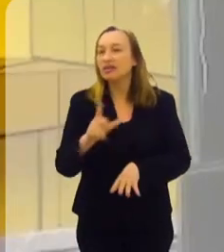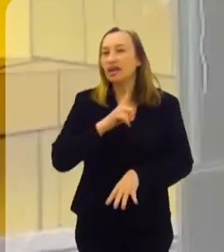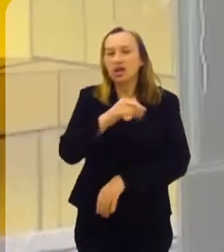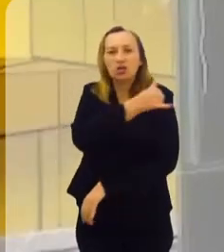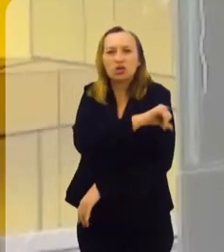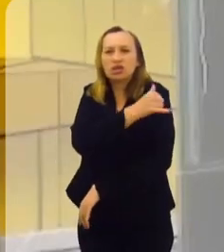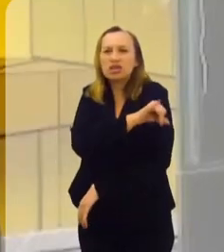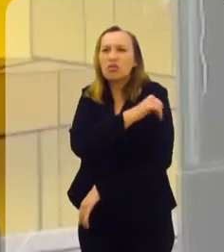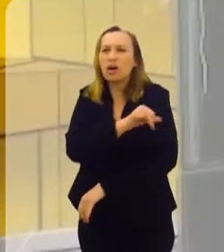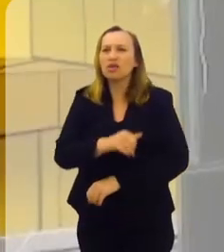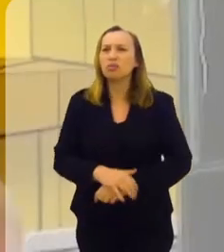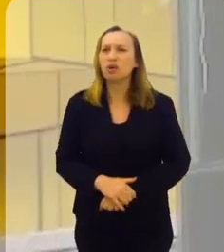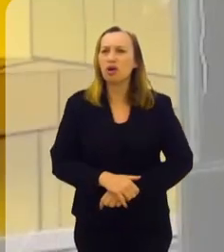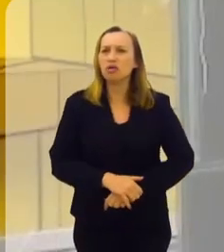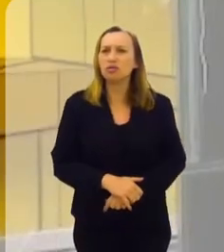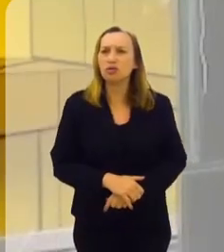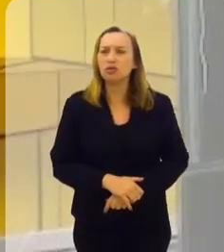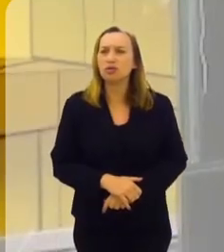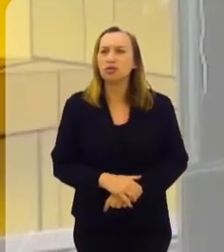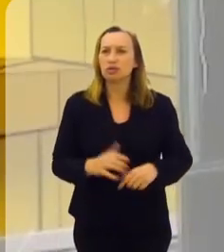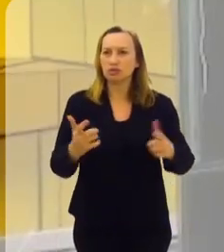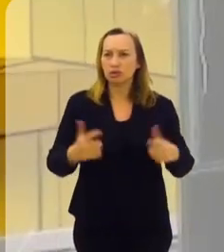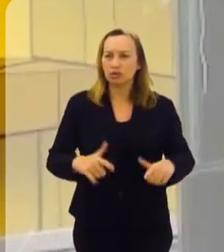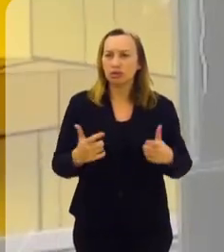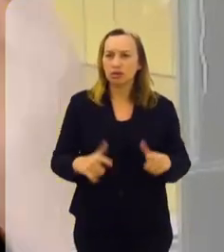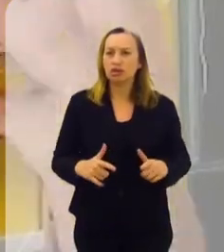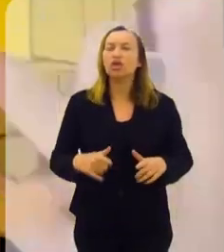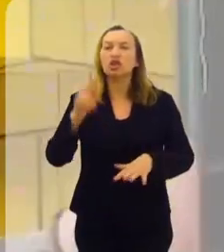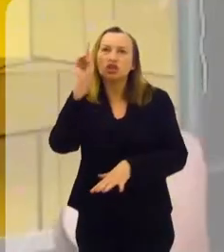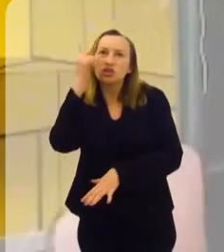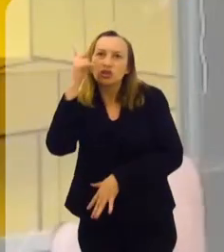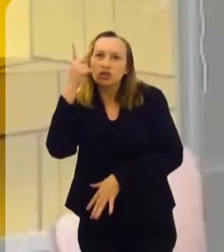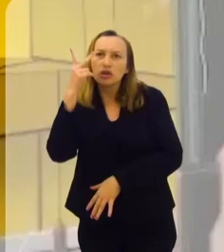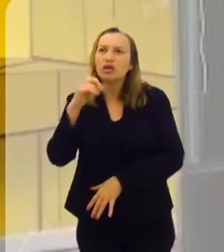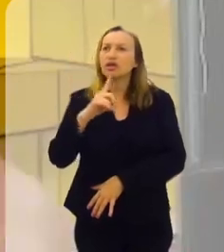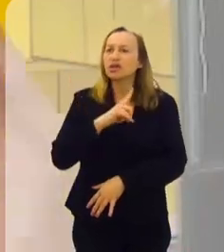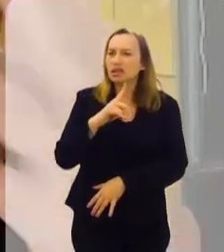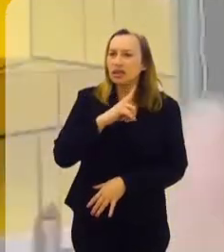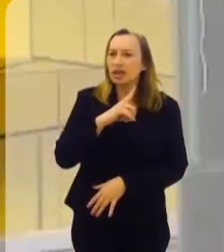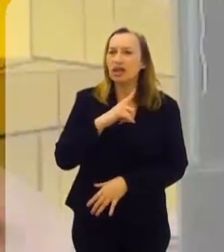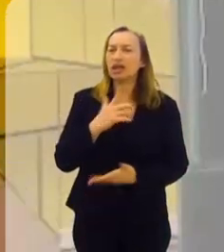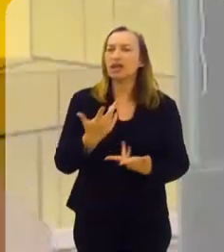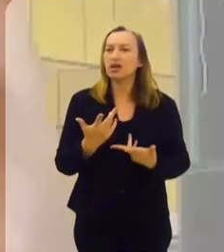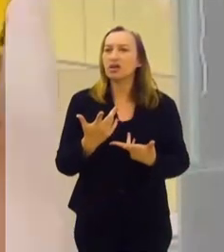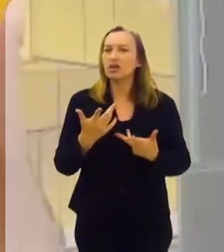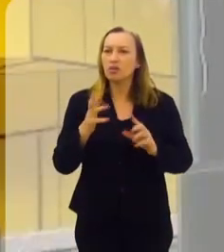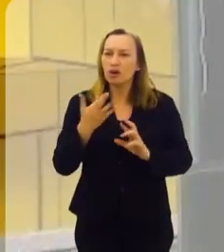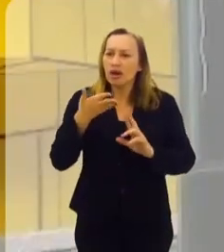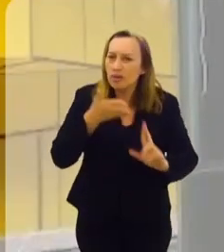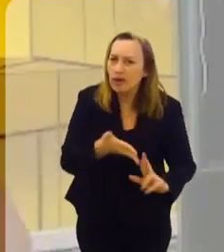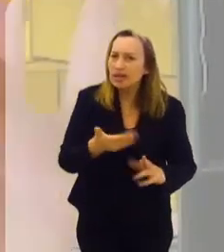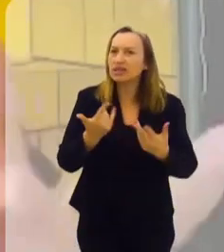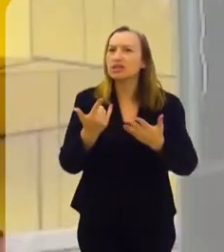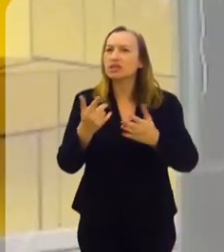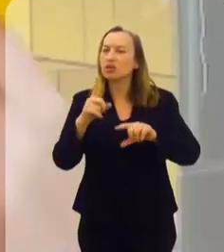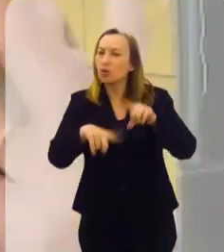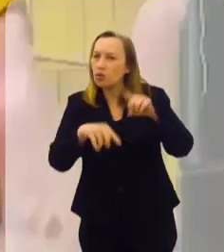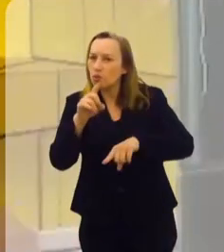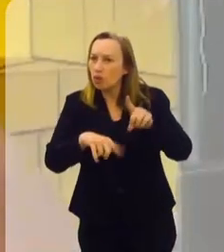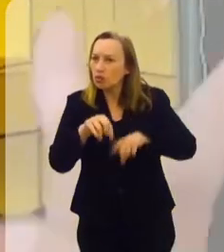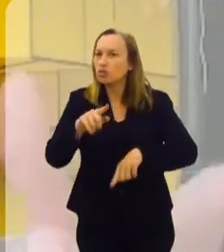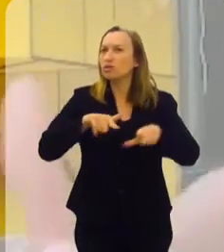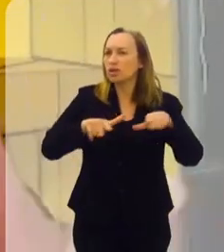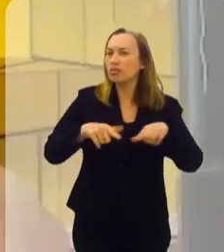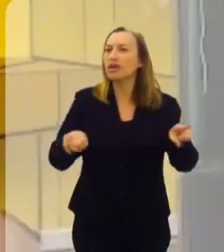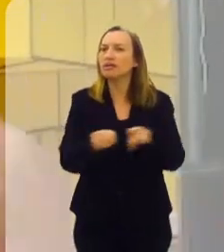A gente também tem no Rio de Janeiro lugares assim, já históricos, né, que têm uma cara, que tem uma representação